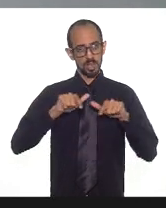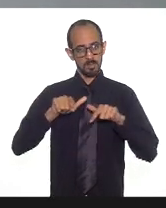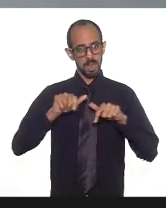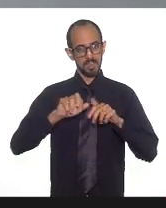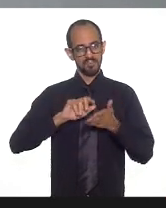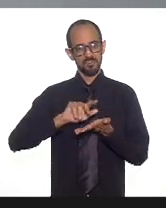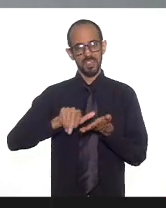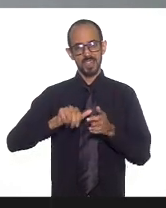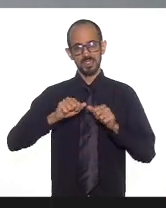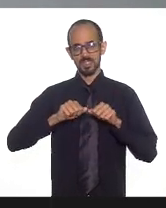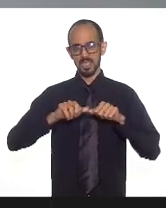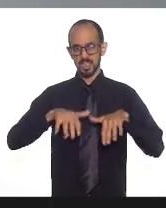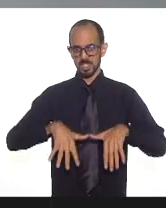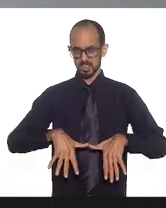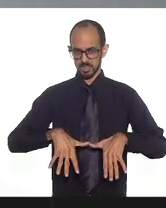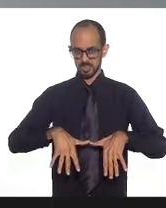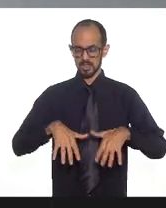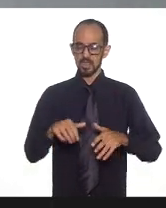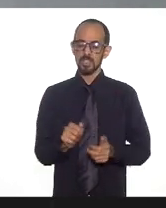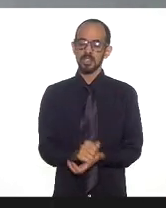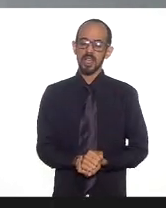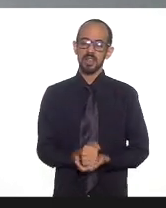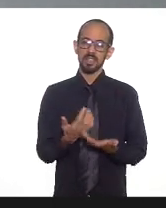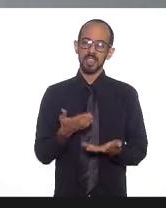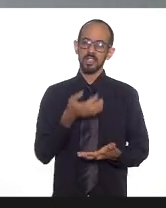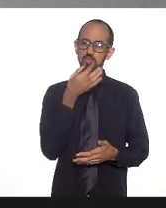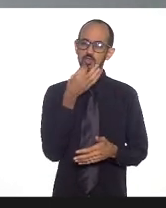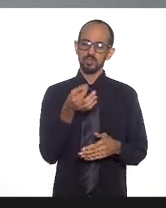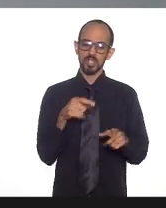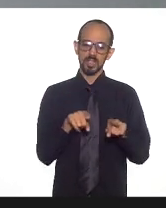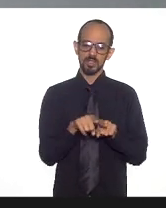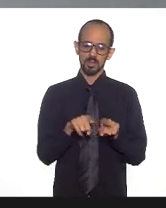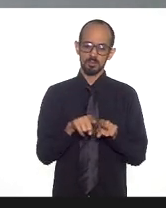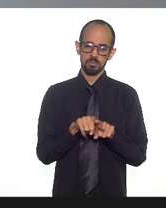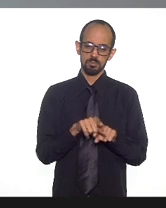Quero também aqui justificar a